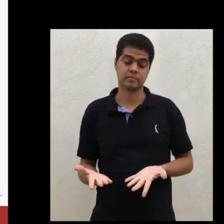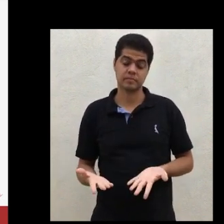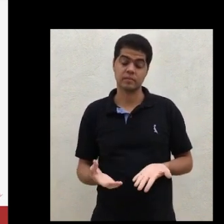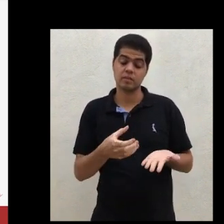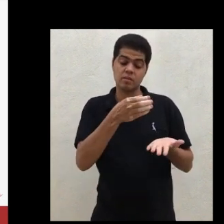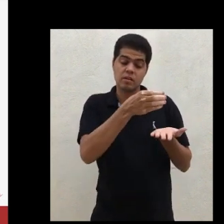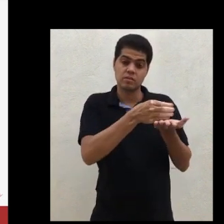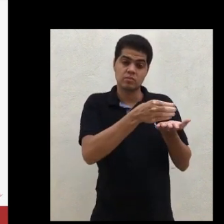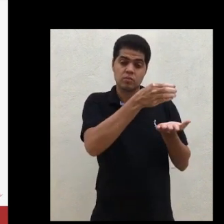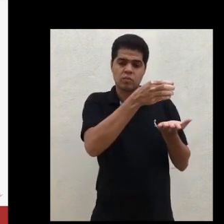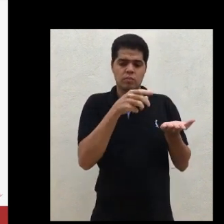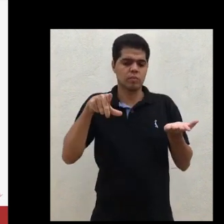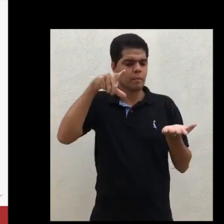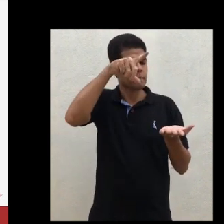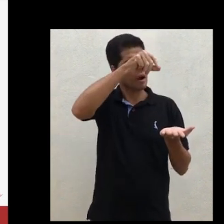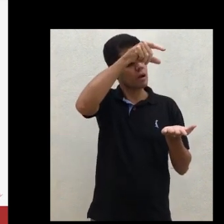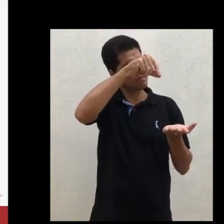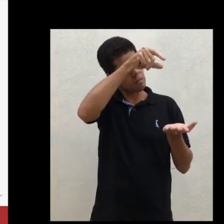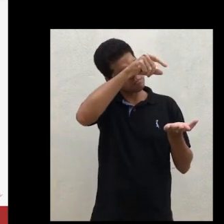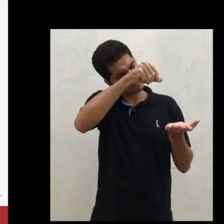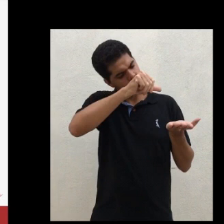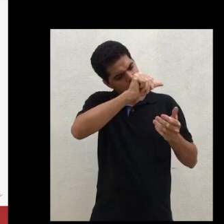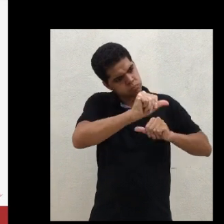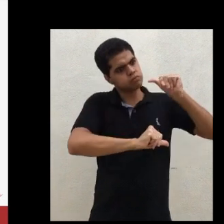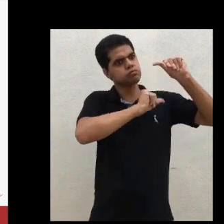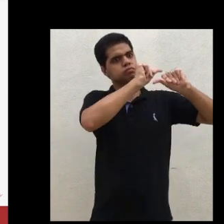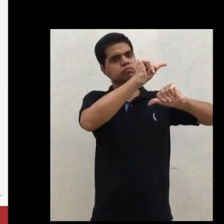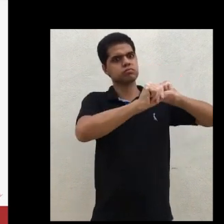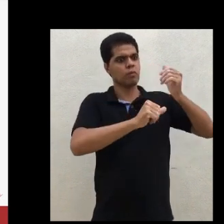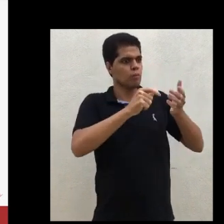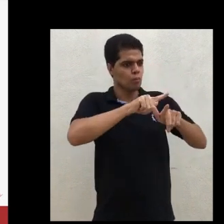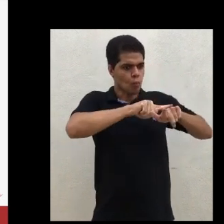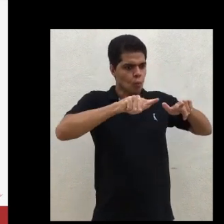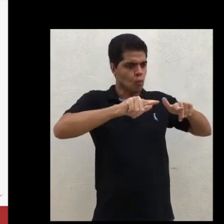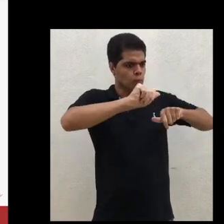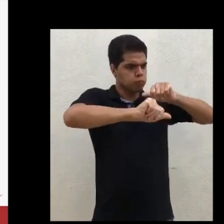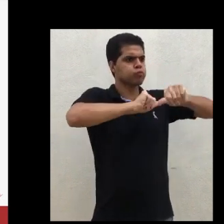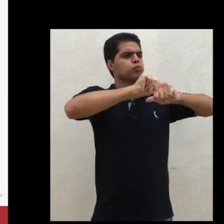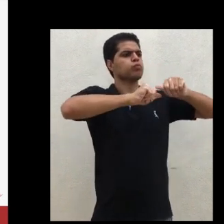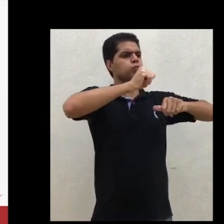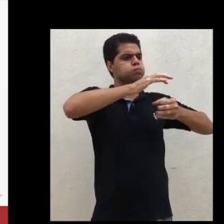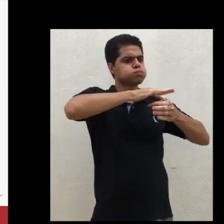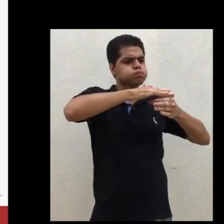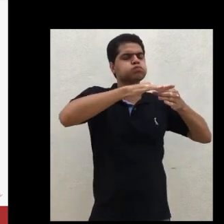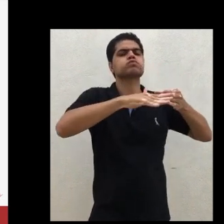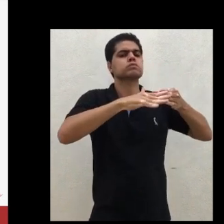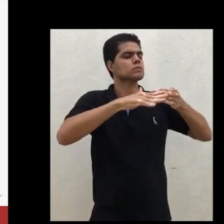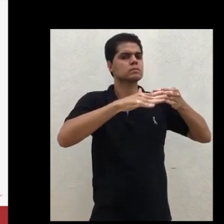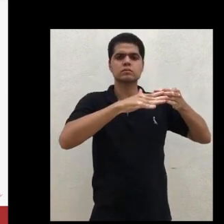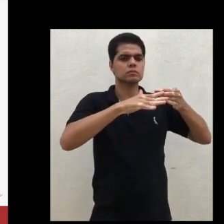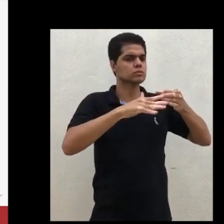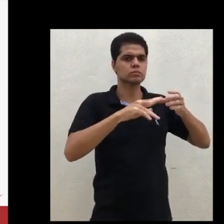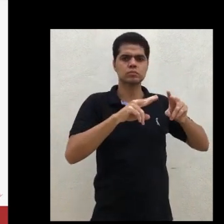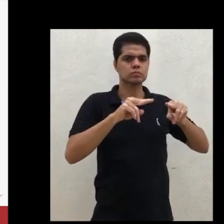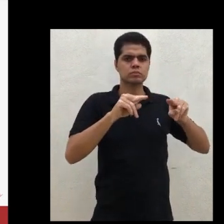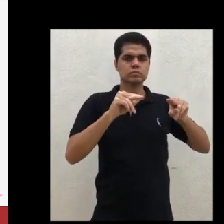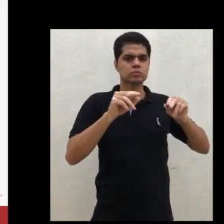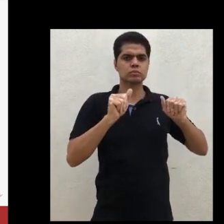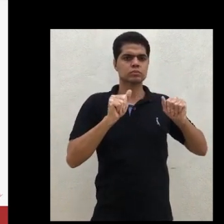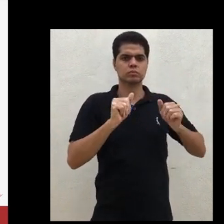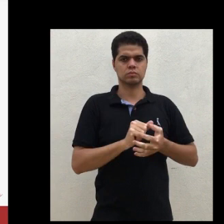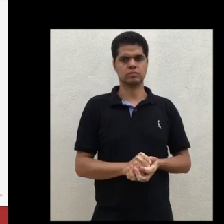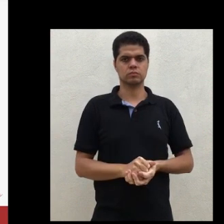O estado do copo, então, ele não muda imediatamente de cheio para vazio ou de vazio para